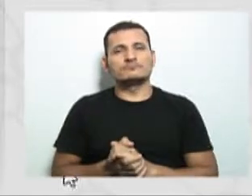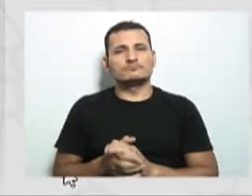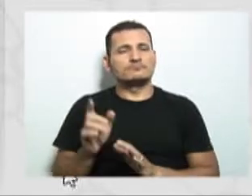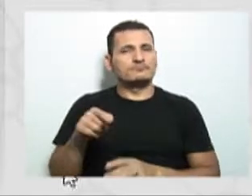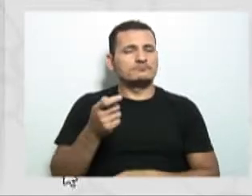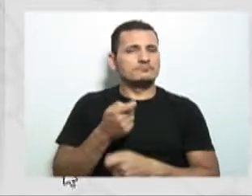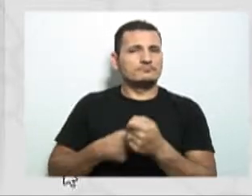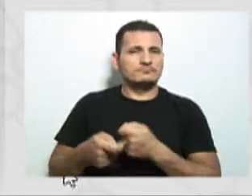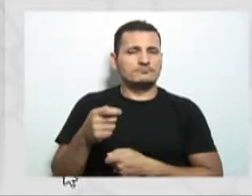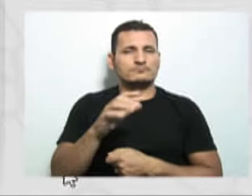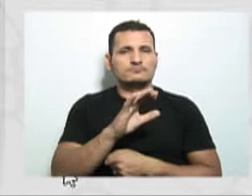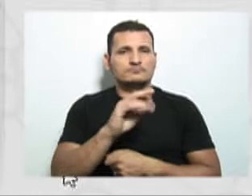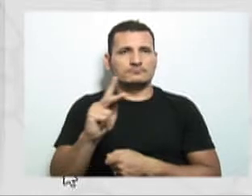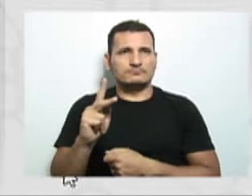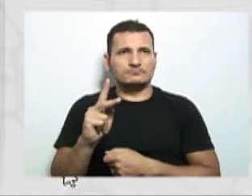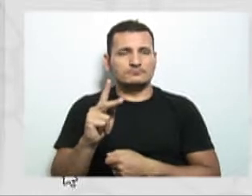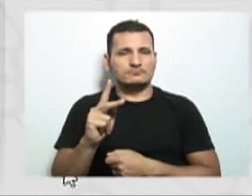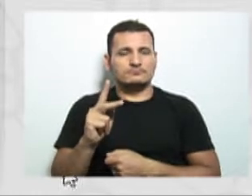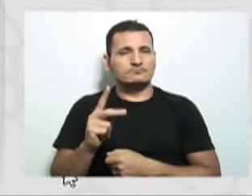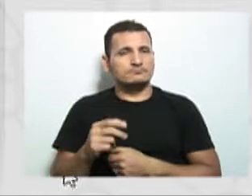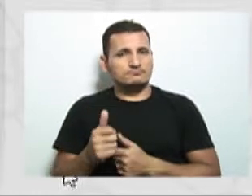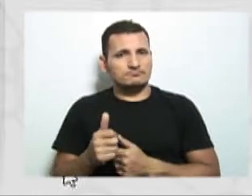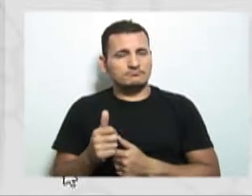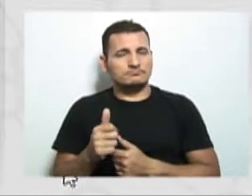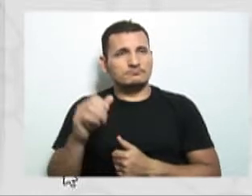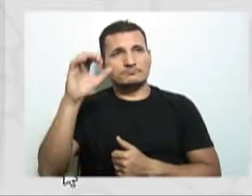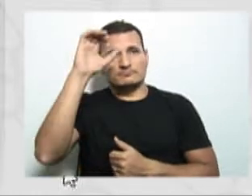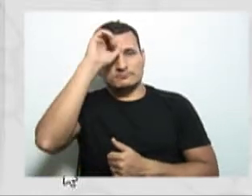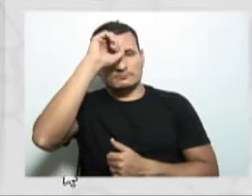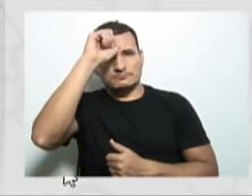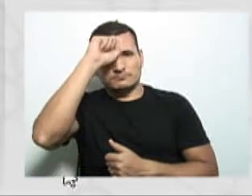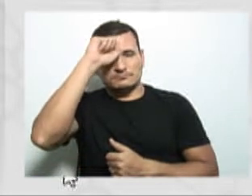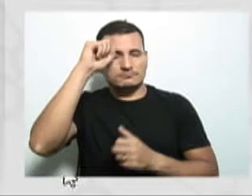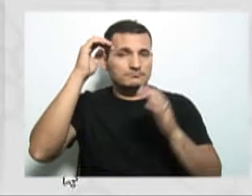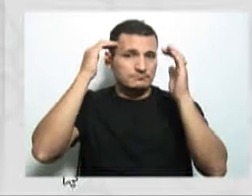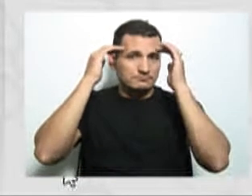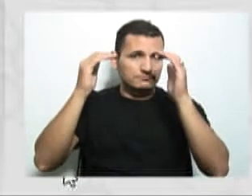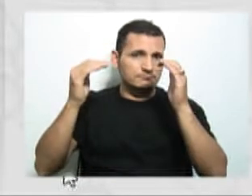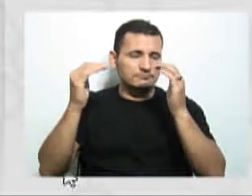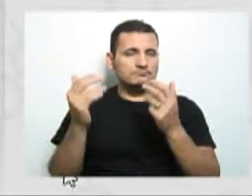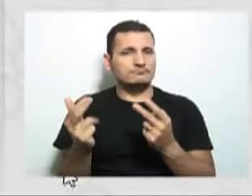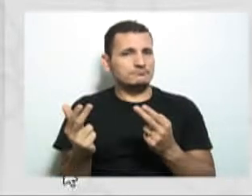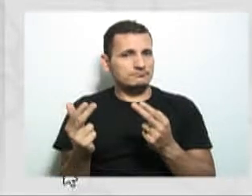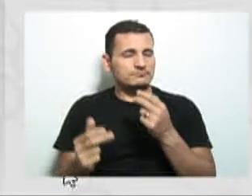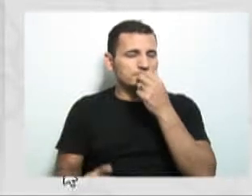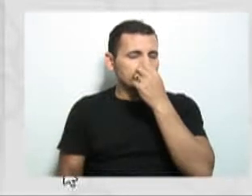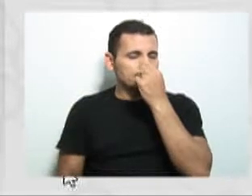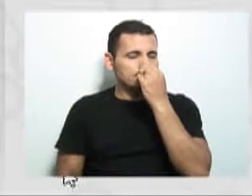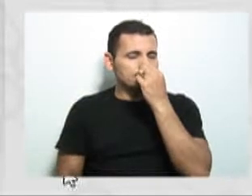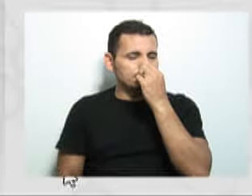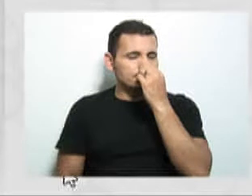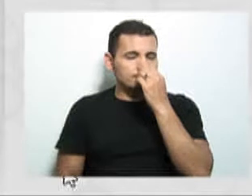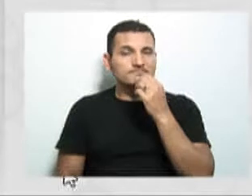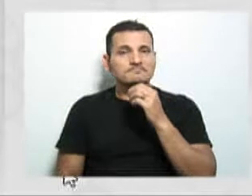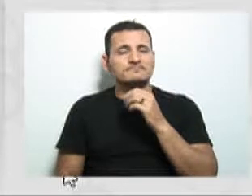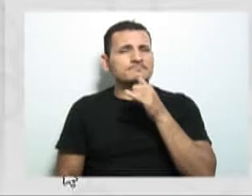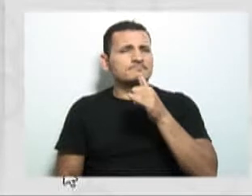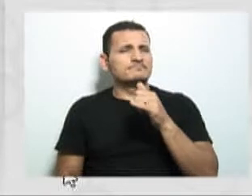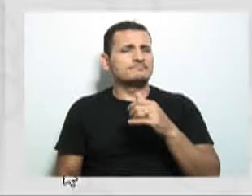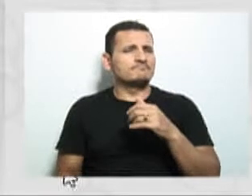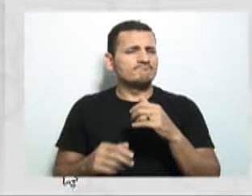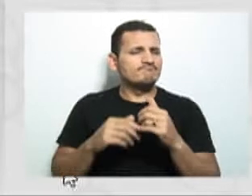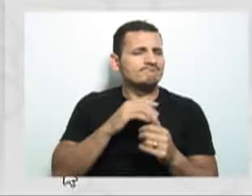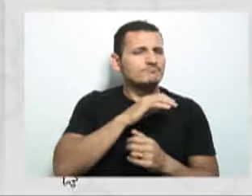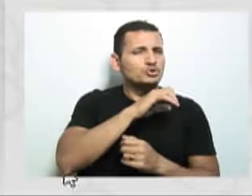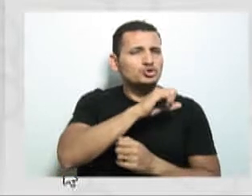uma negociação cooperativa, tá bom? Aprendizado e respeito mútuo. Para que haja sucesso, é necessário que